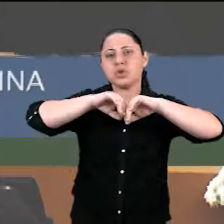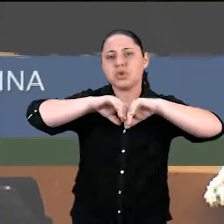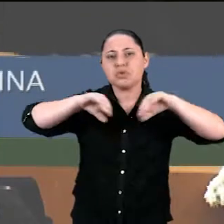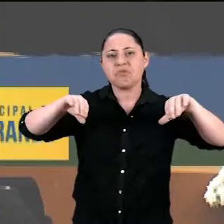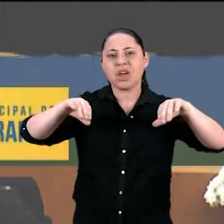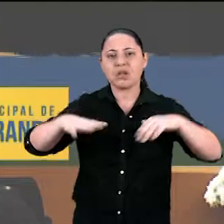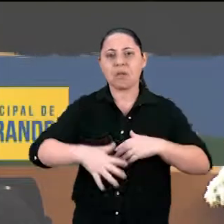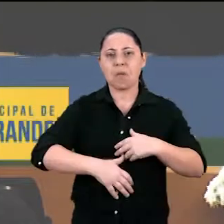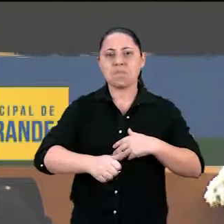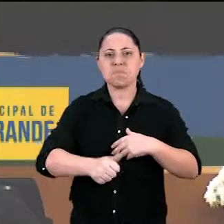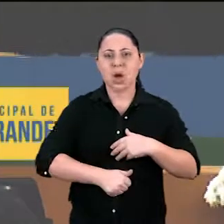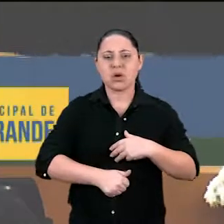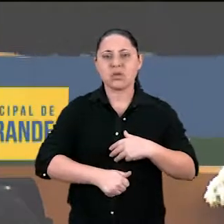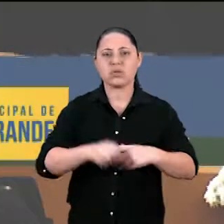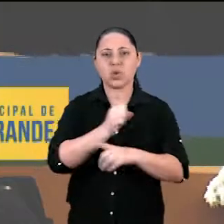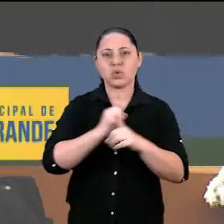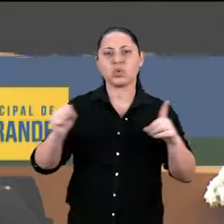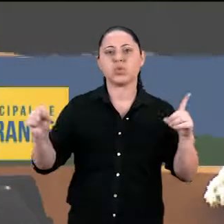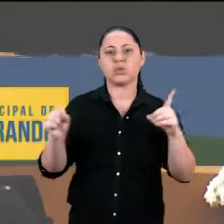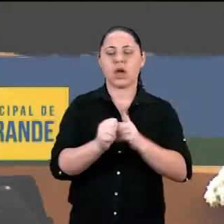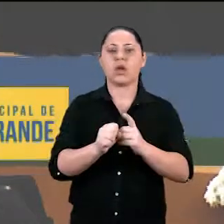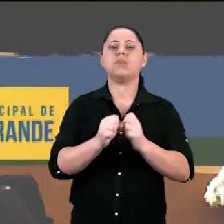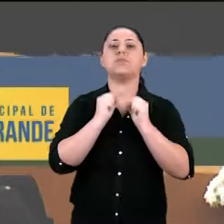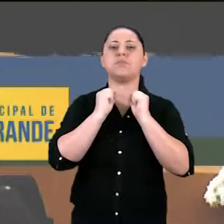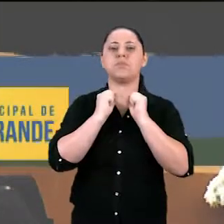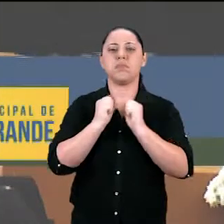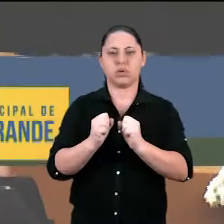divórcio e aborto nas sociedades?